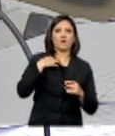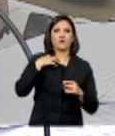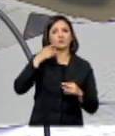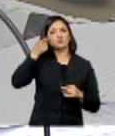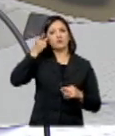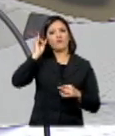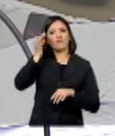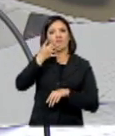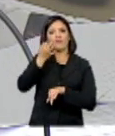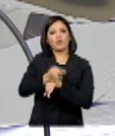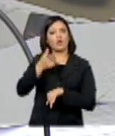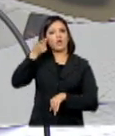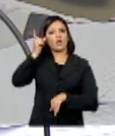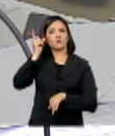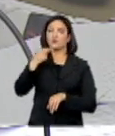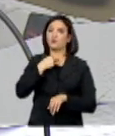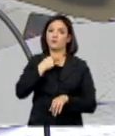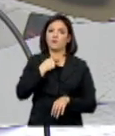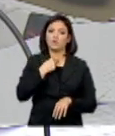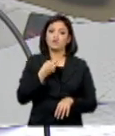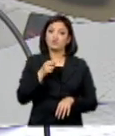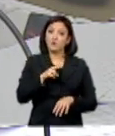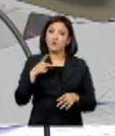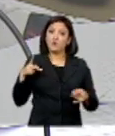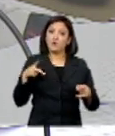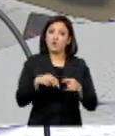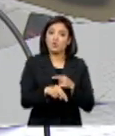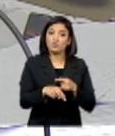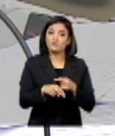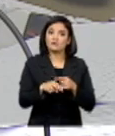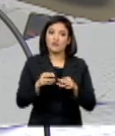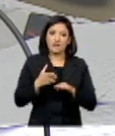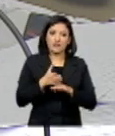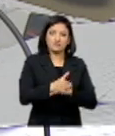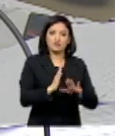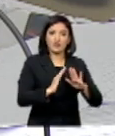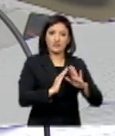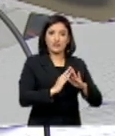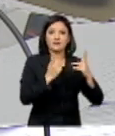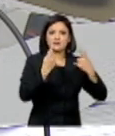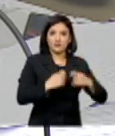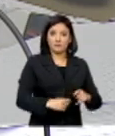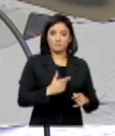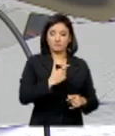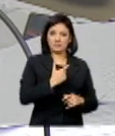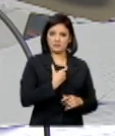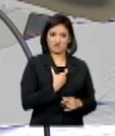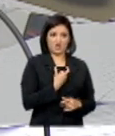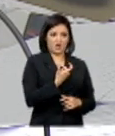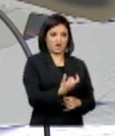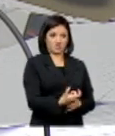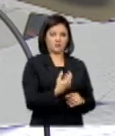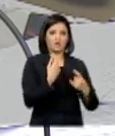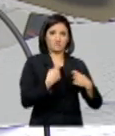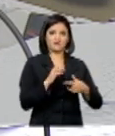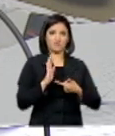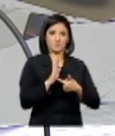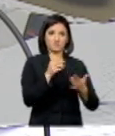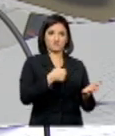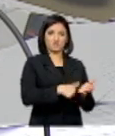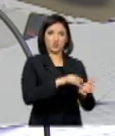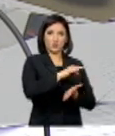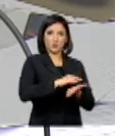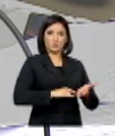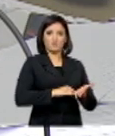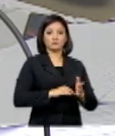pra poder cortar entrar no estabelecimento tem que se identificar não e que a meu ver fez